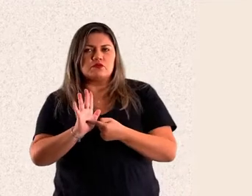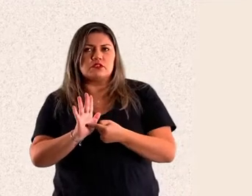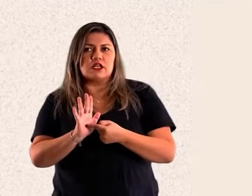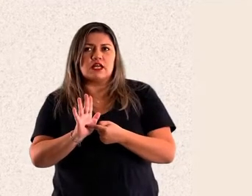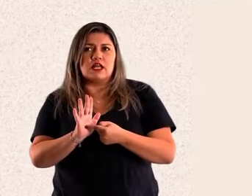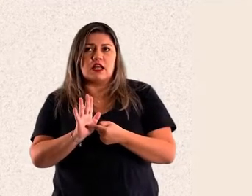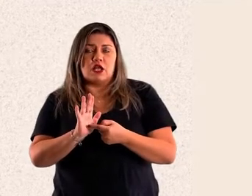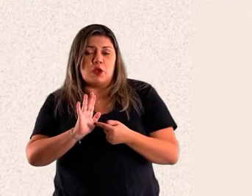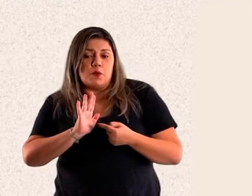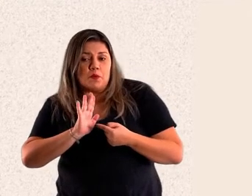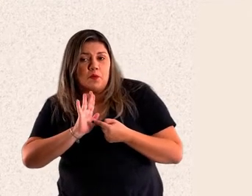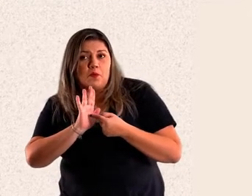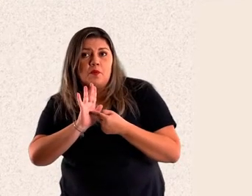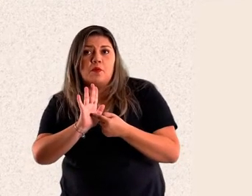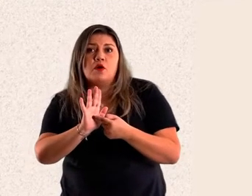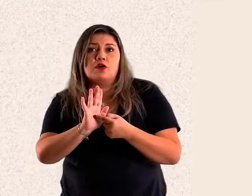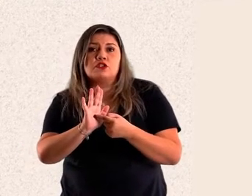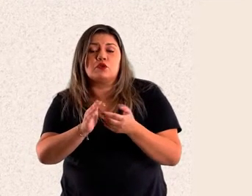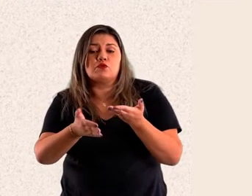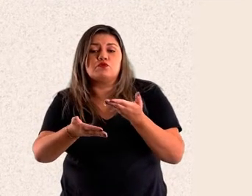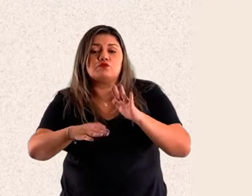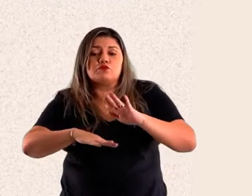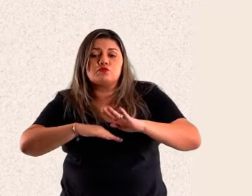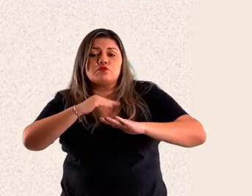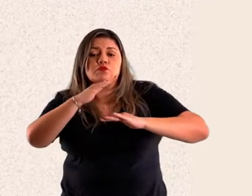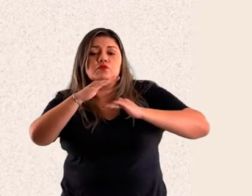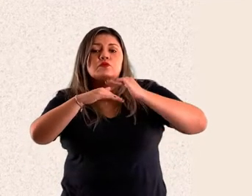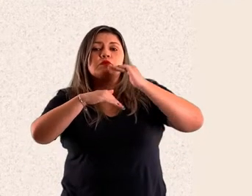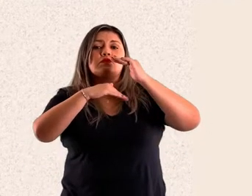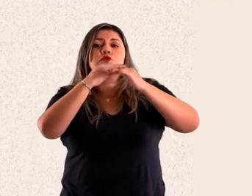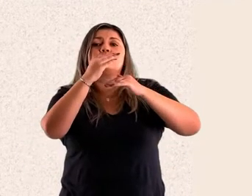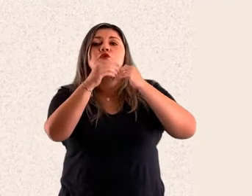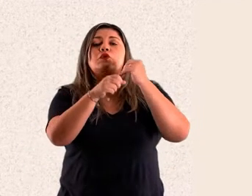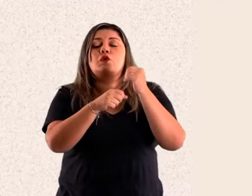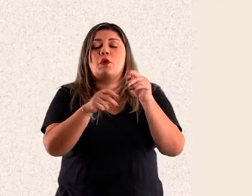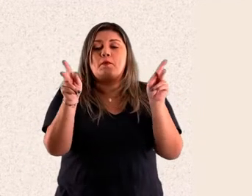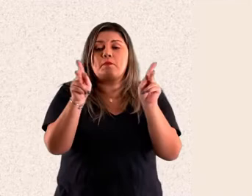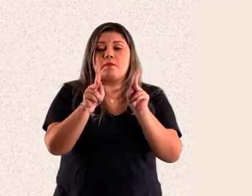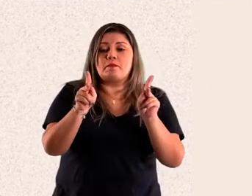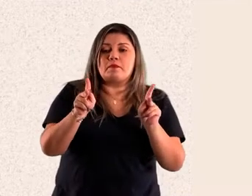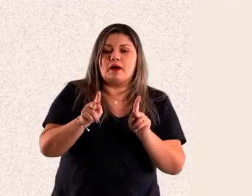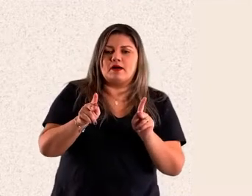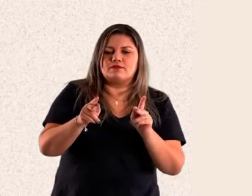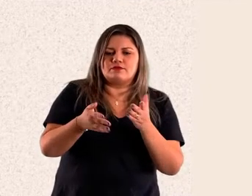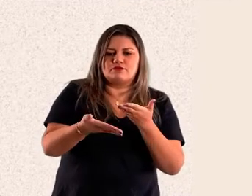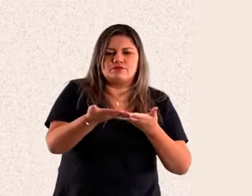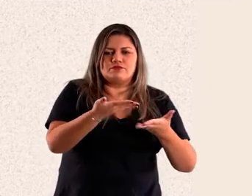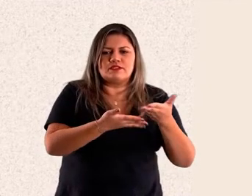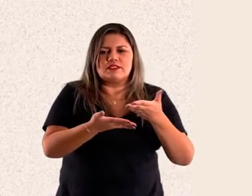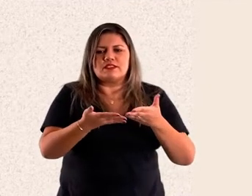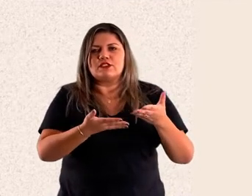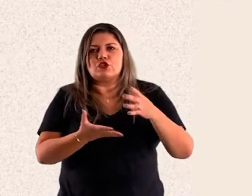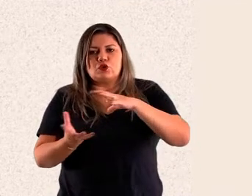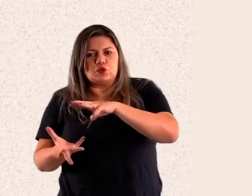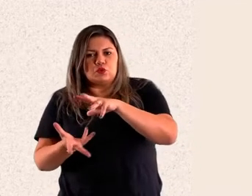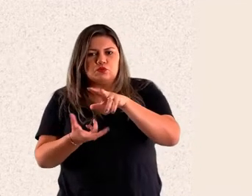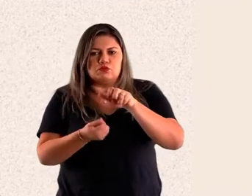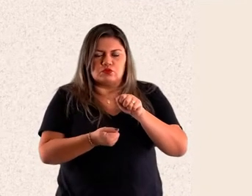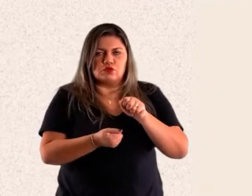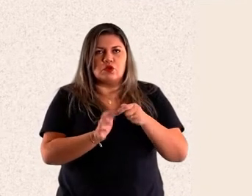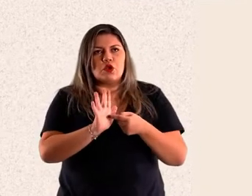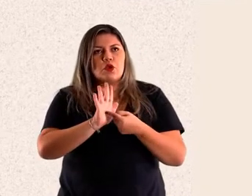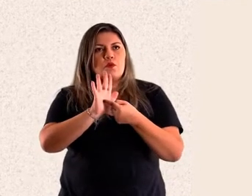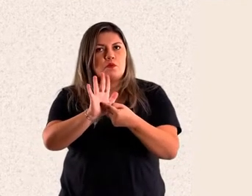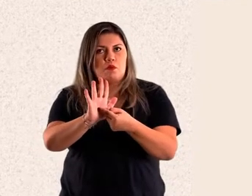traz a imagem ele trata dos processos de construção de paz um mediador né Internacional e ele traz